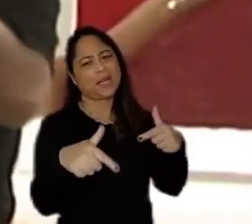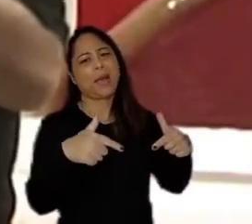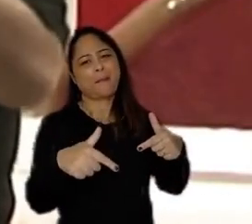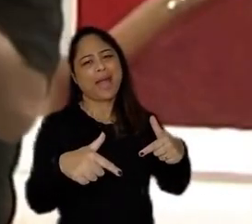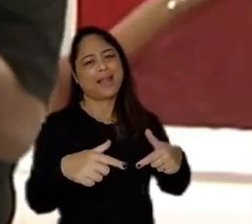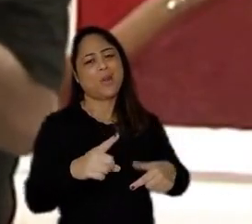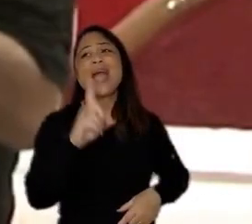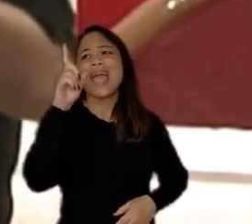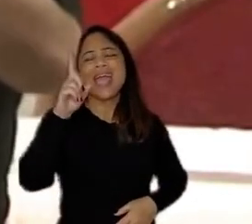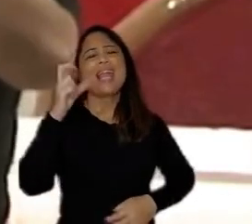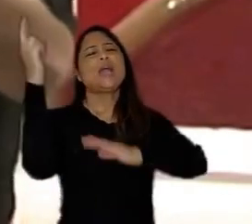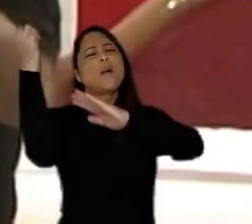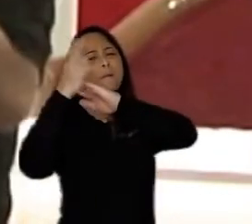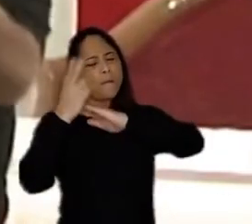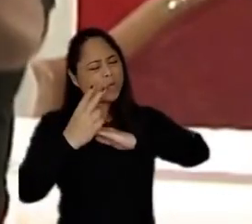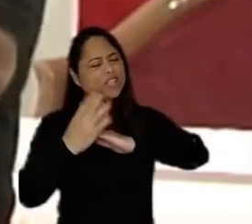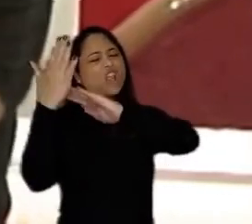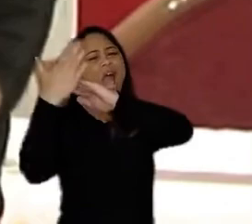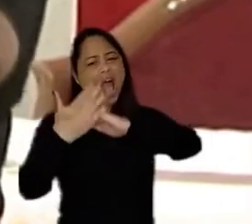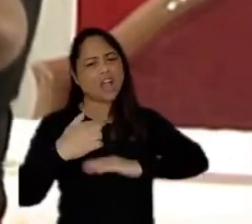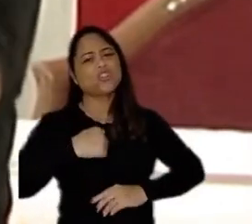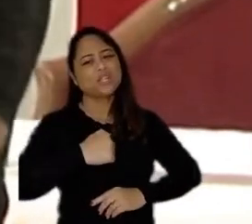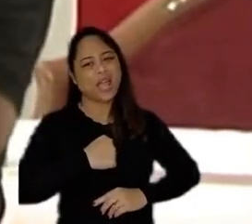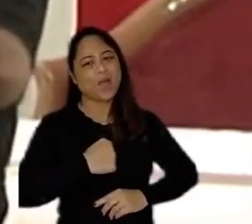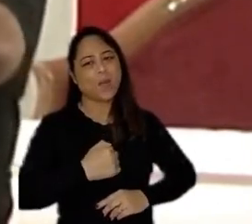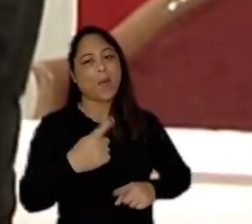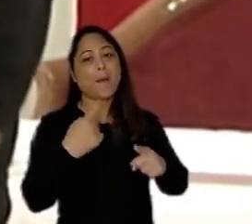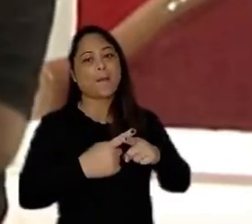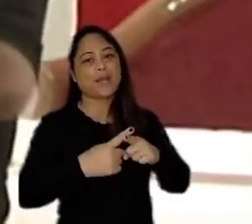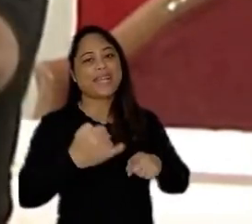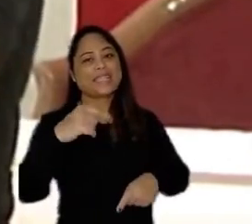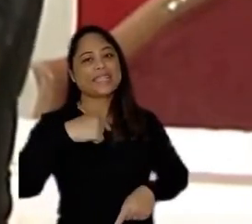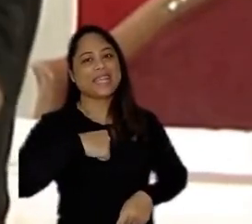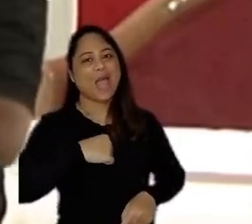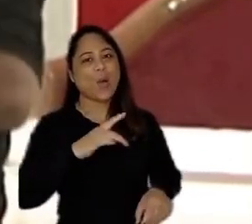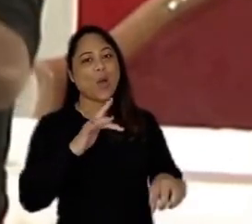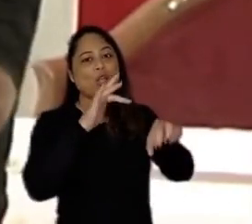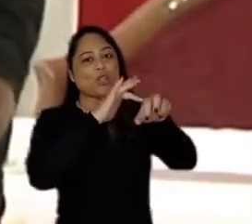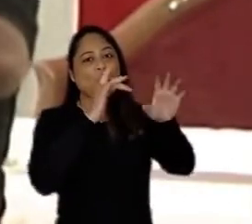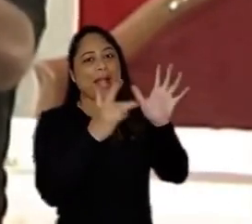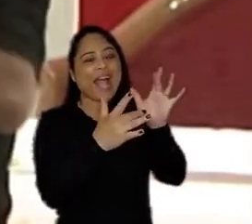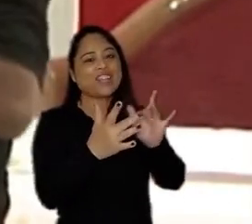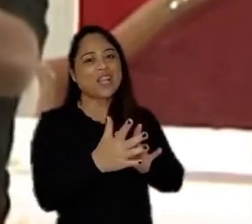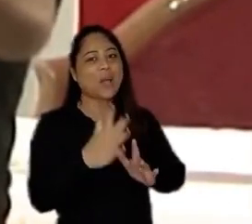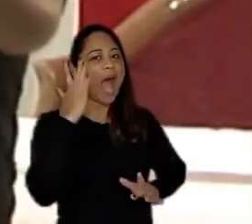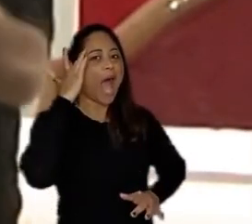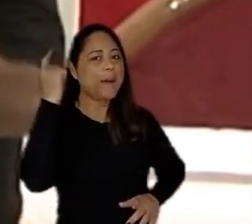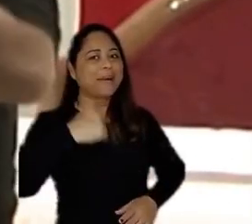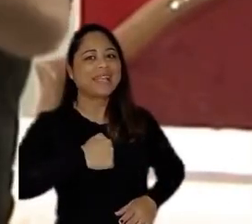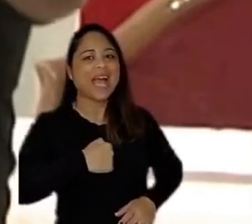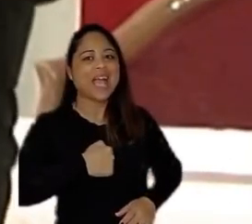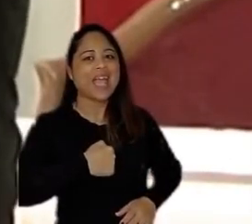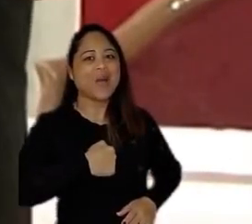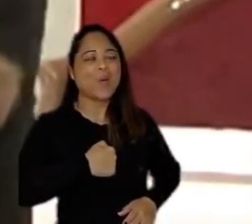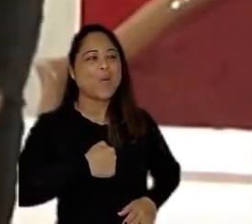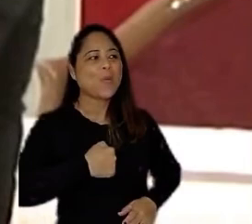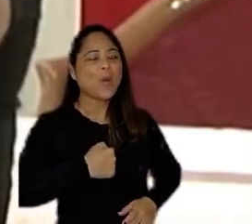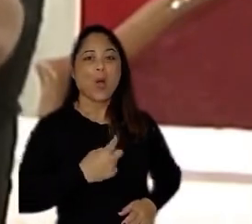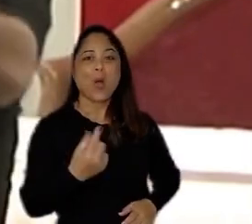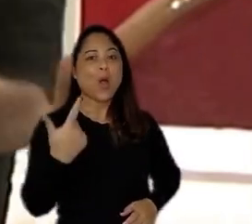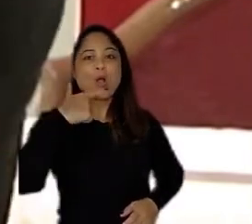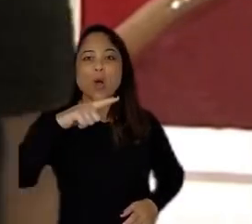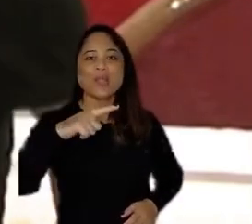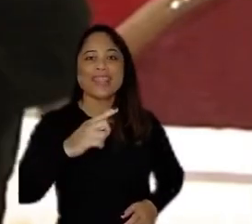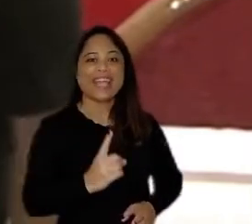Deus vai dar frutos, porque se ao menos eu tocar na orla do manto dele, amanhã eu serei gerente